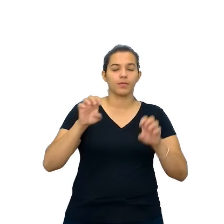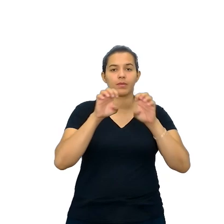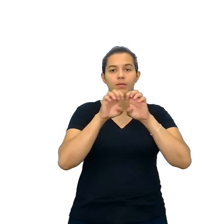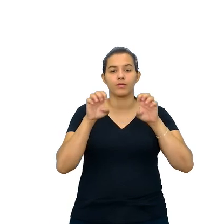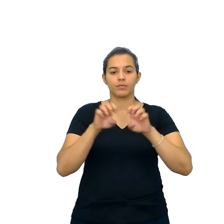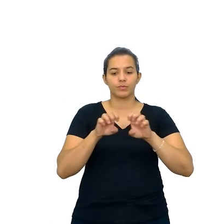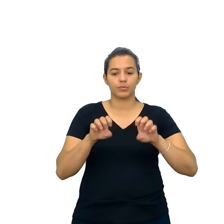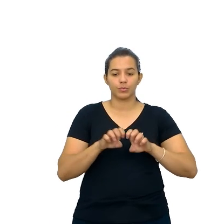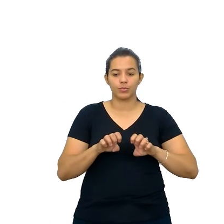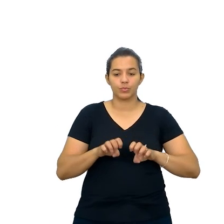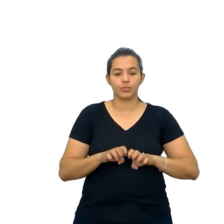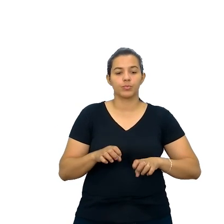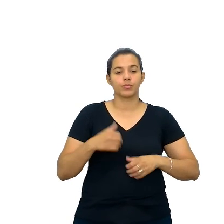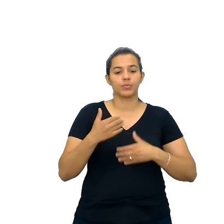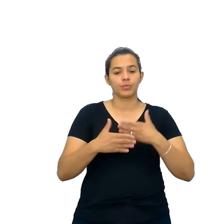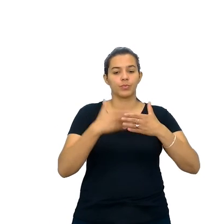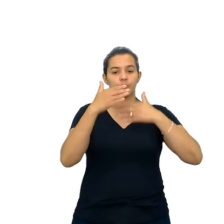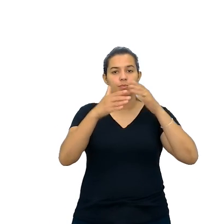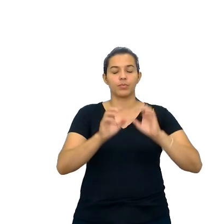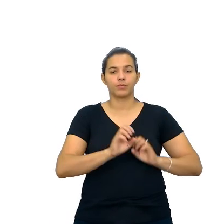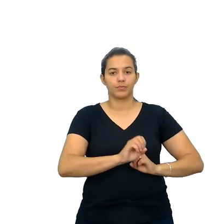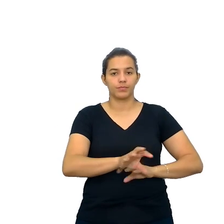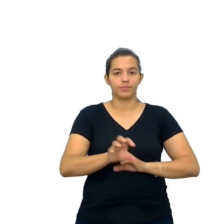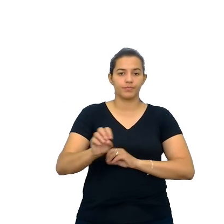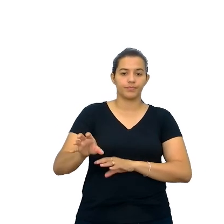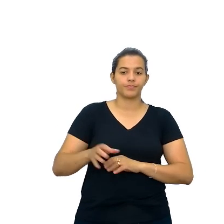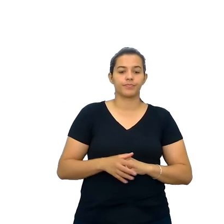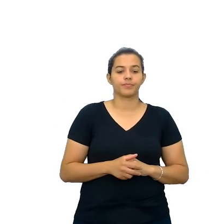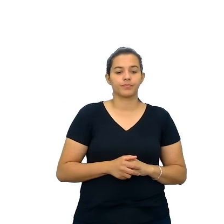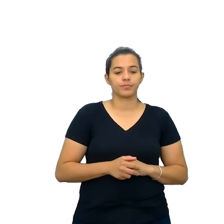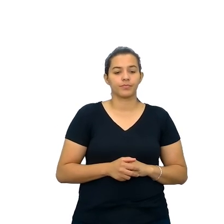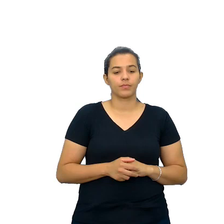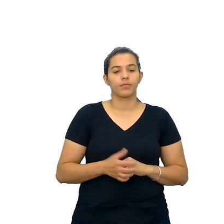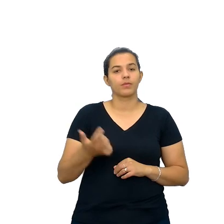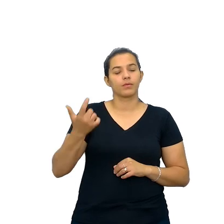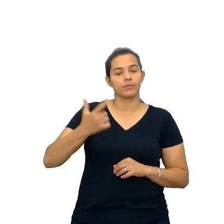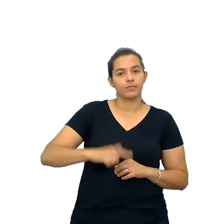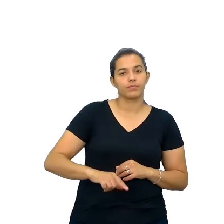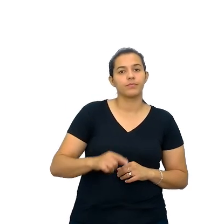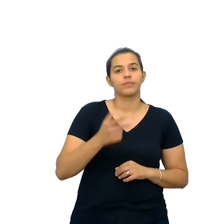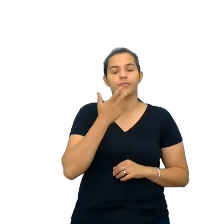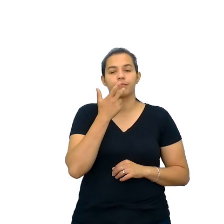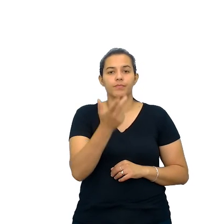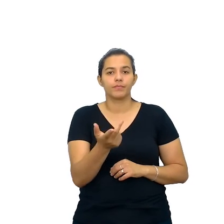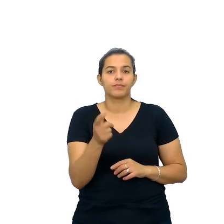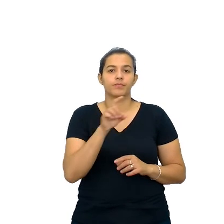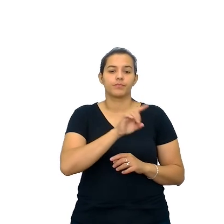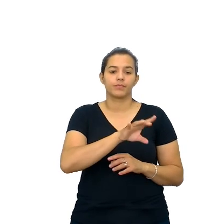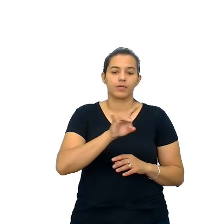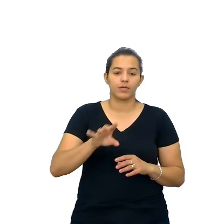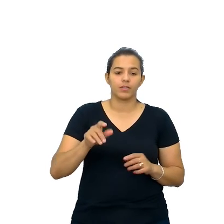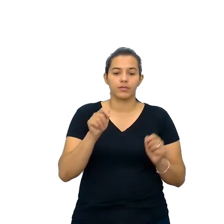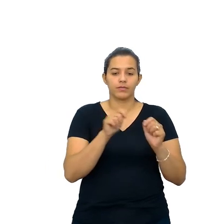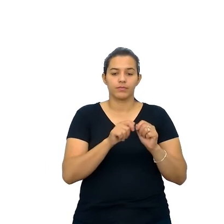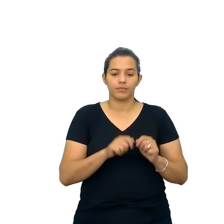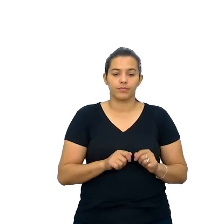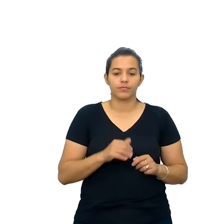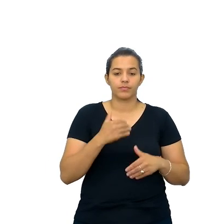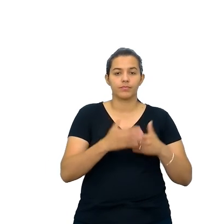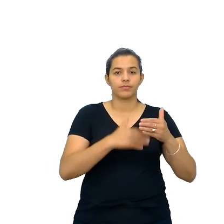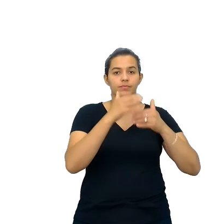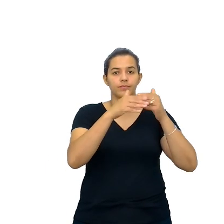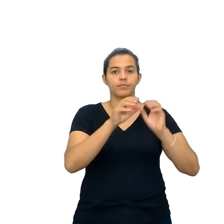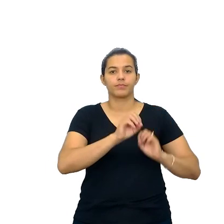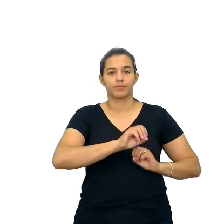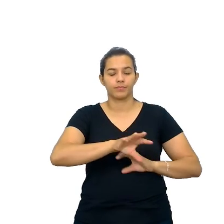né, do processo educacional. Nós refletimos sobre a importância das funções executivas no processo